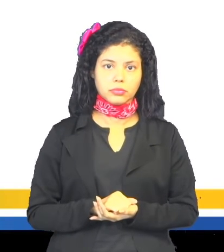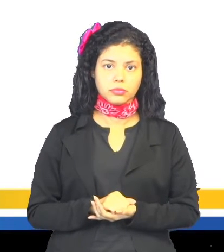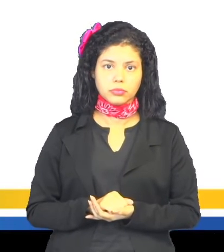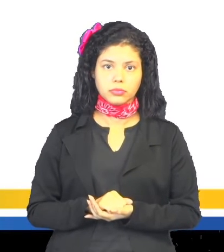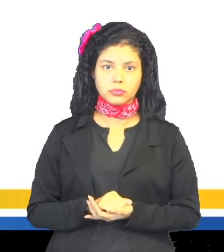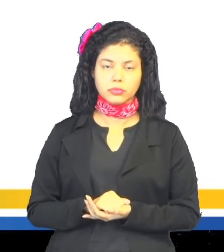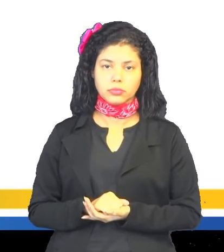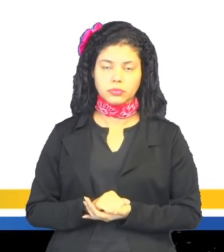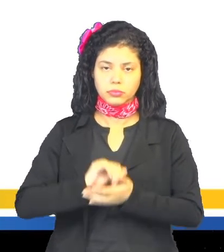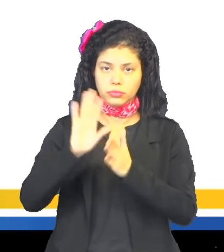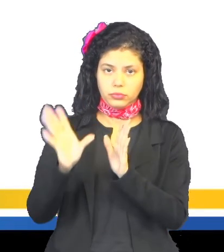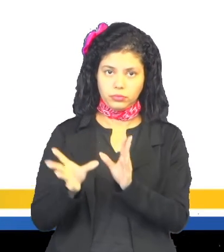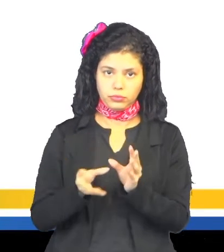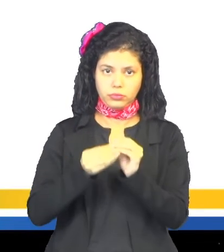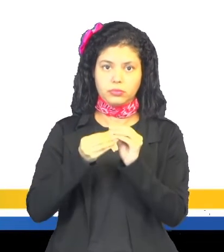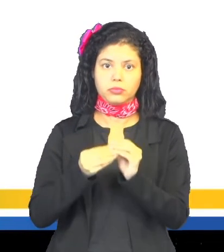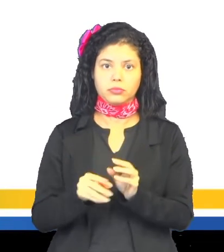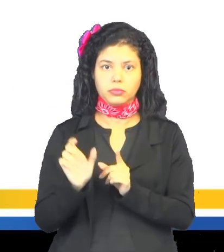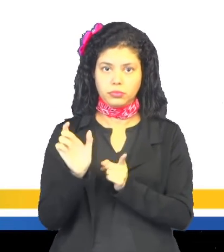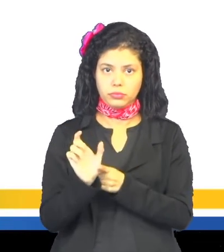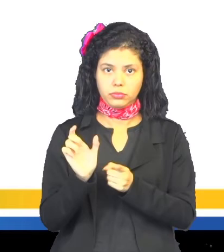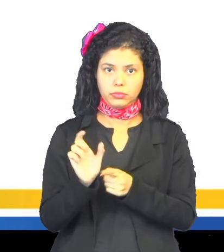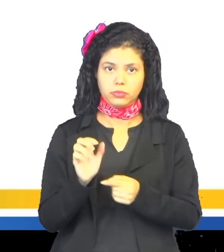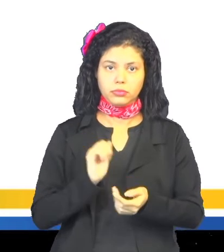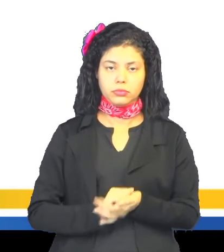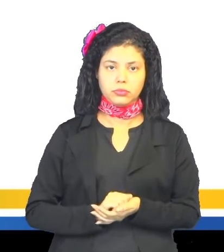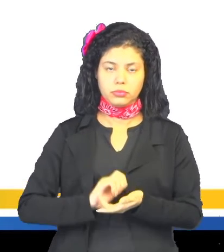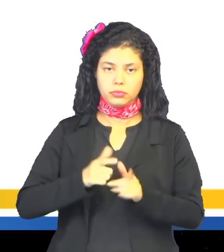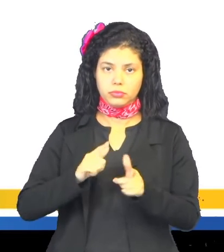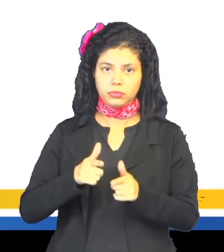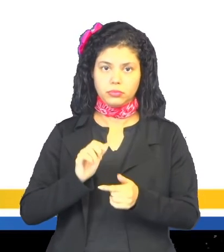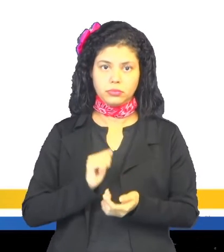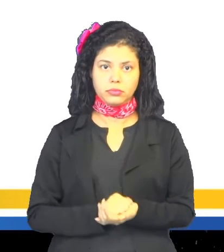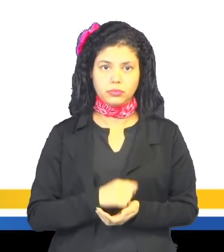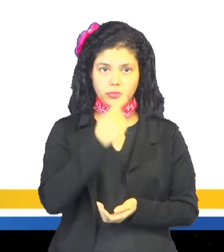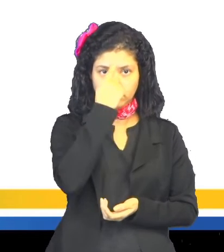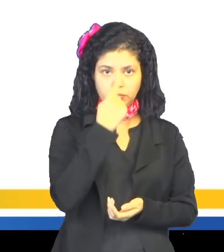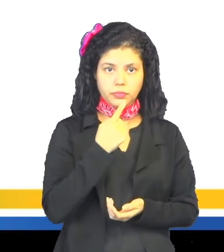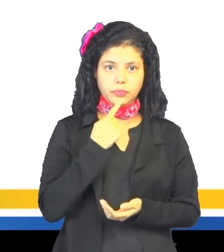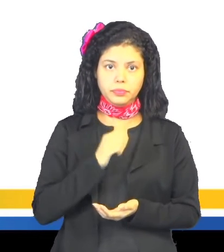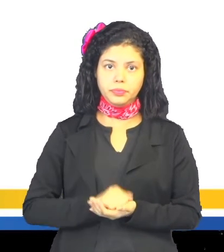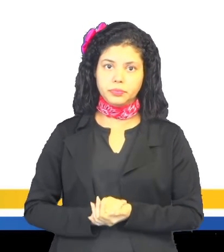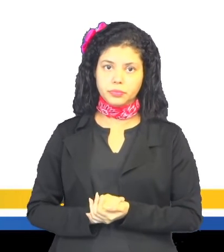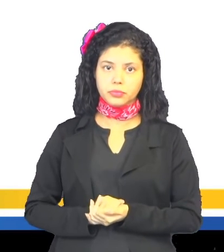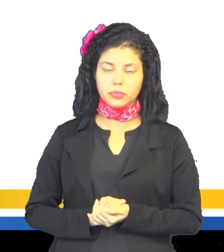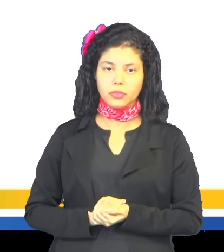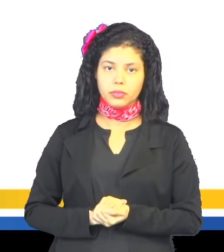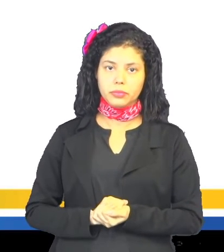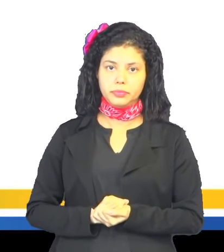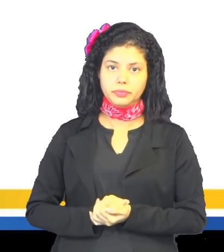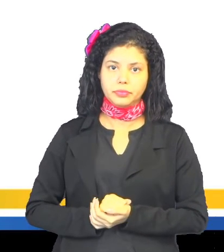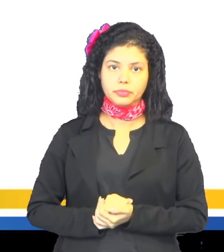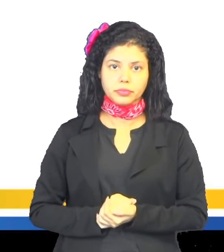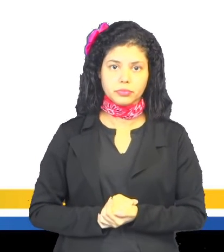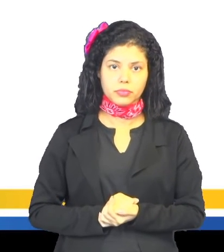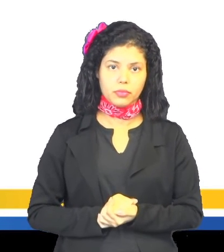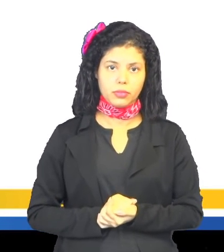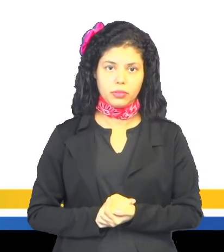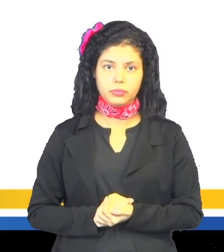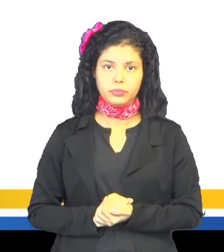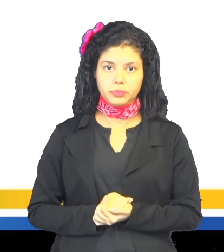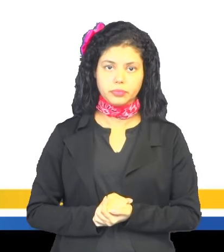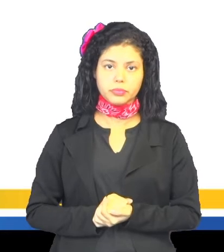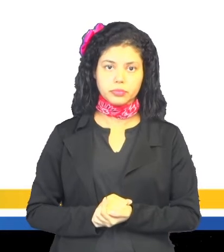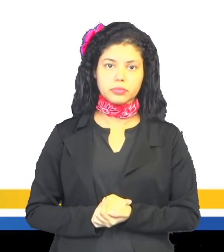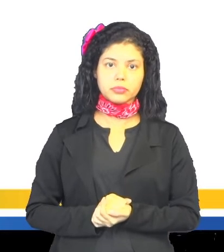galera Nós vamos né completar as palavras com as letras que estão faltando aí pela imagem primeira imagem né me parece uma abelha